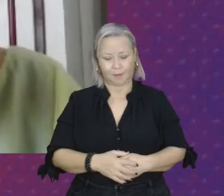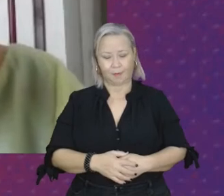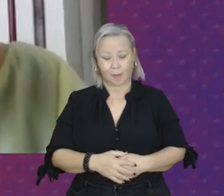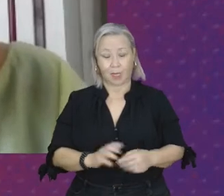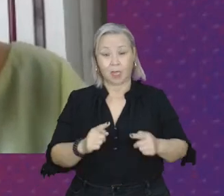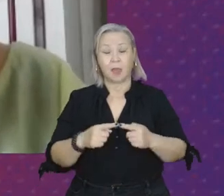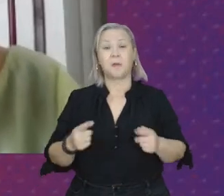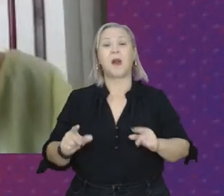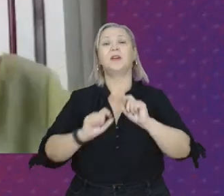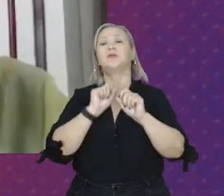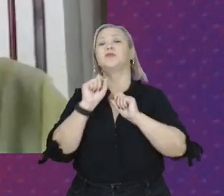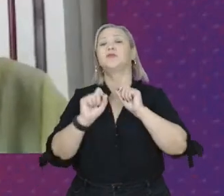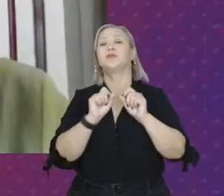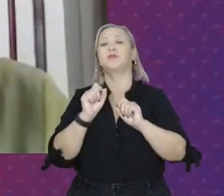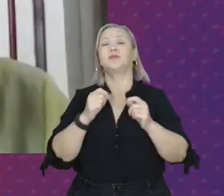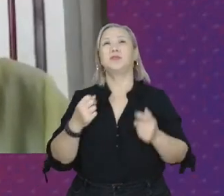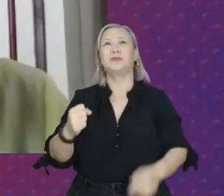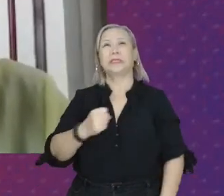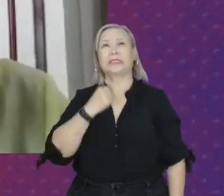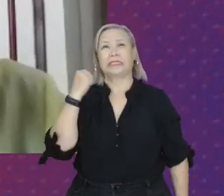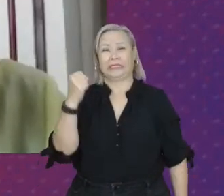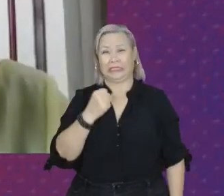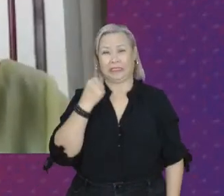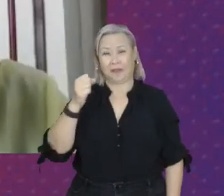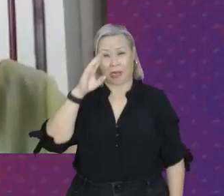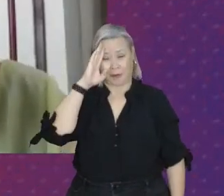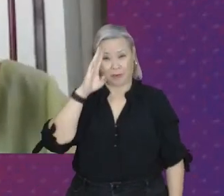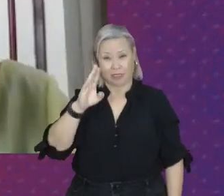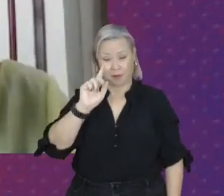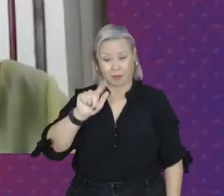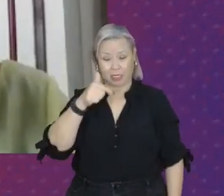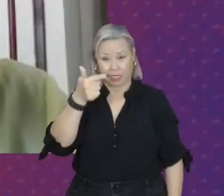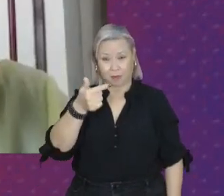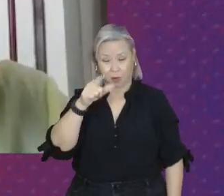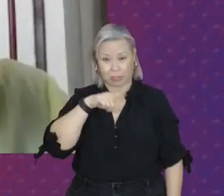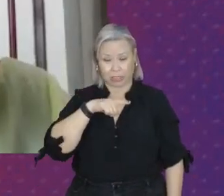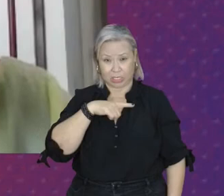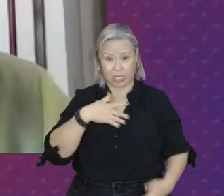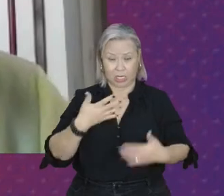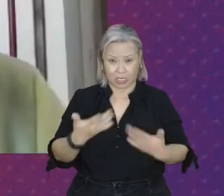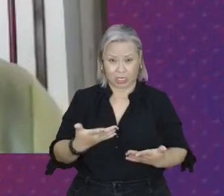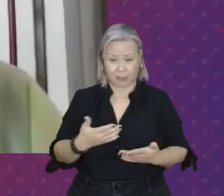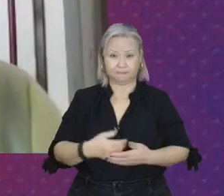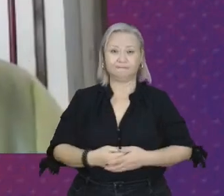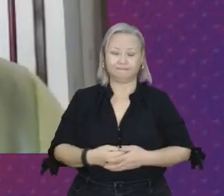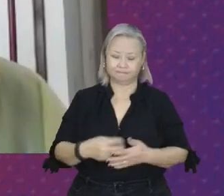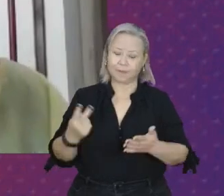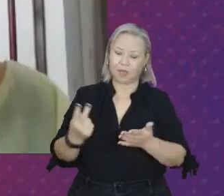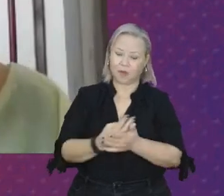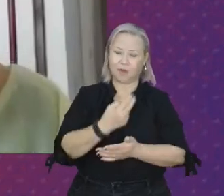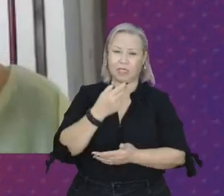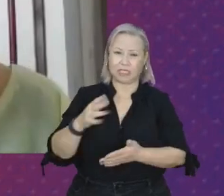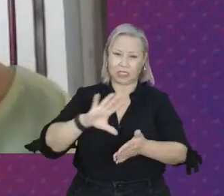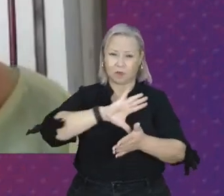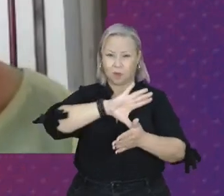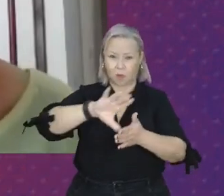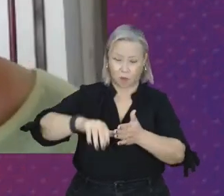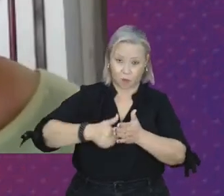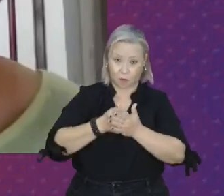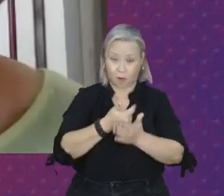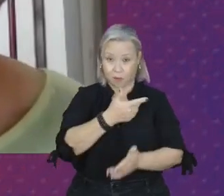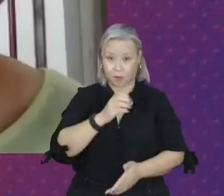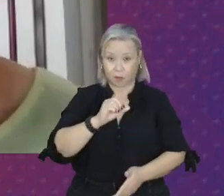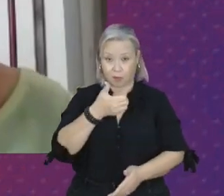Mas o que foi agravando, principalmente depois de ter ocorrido o golpe e com o